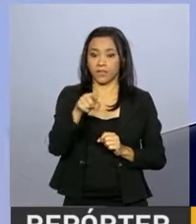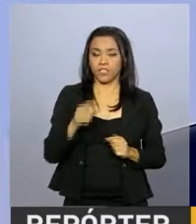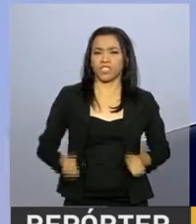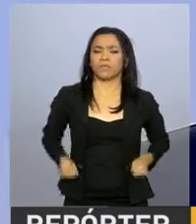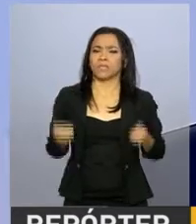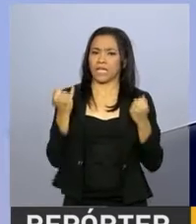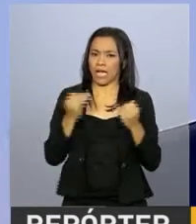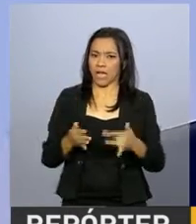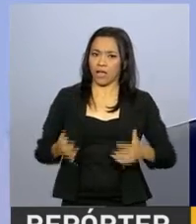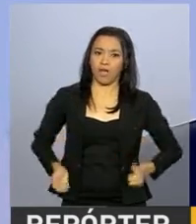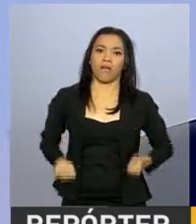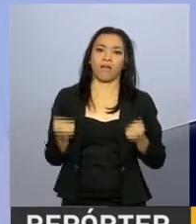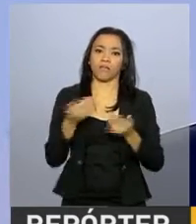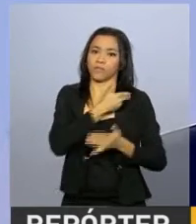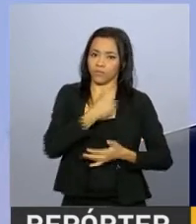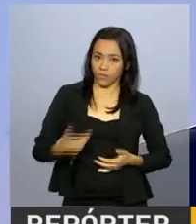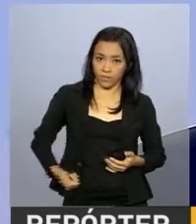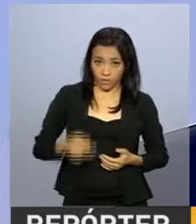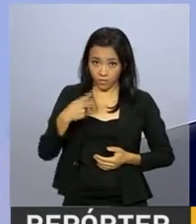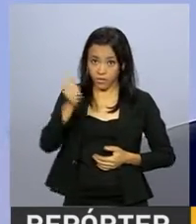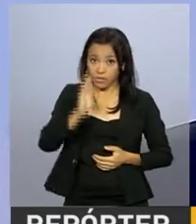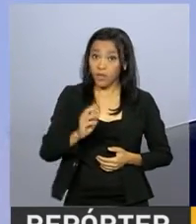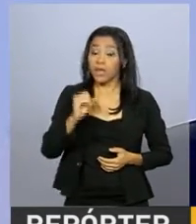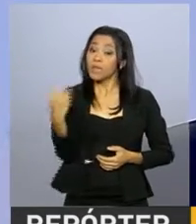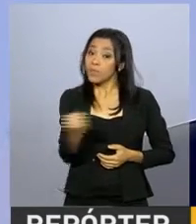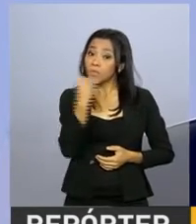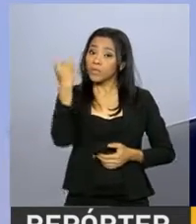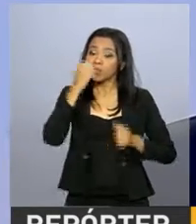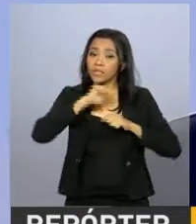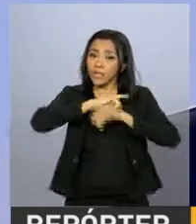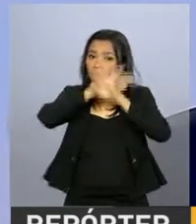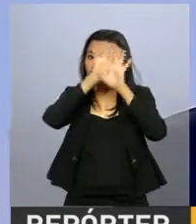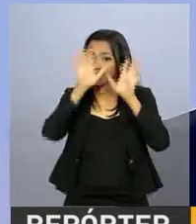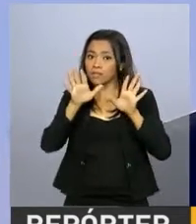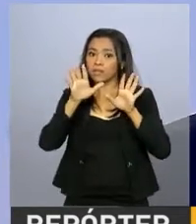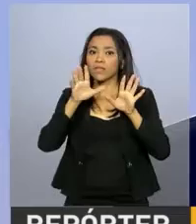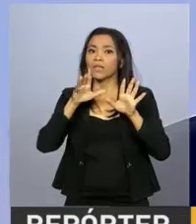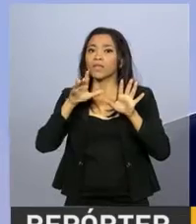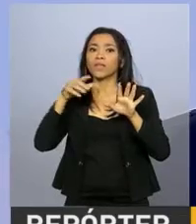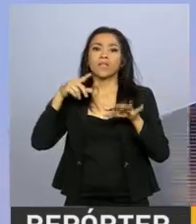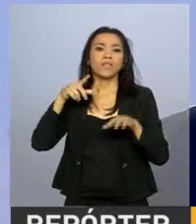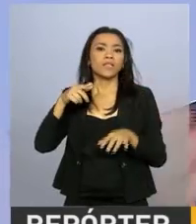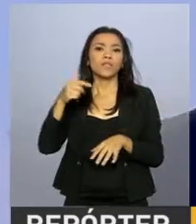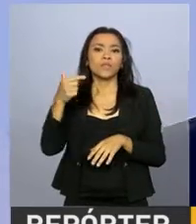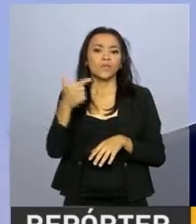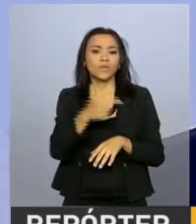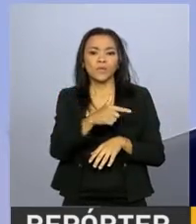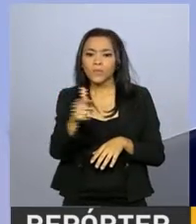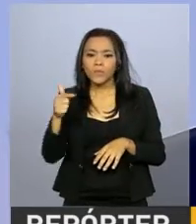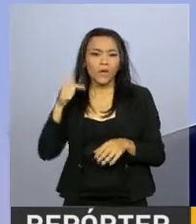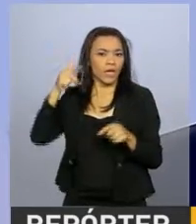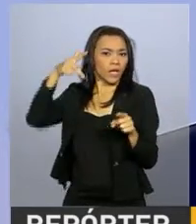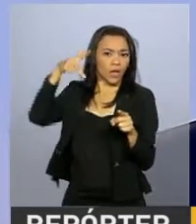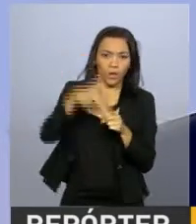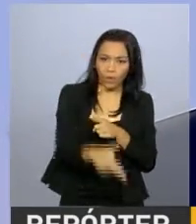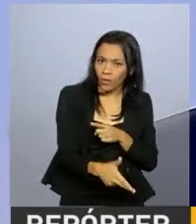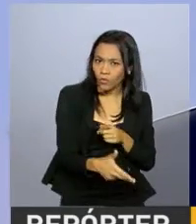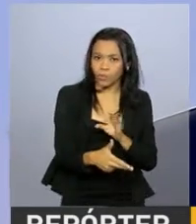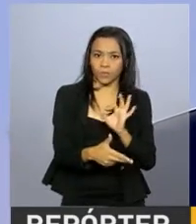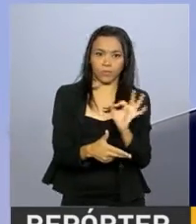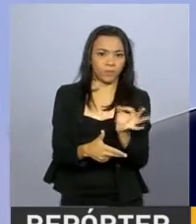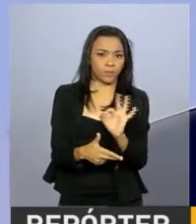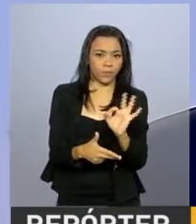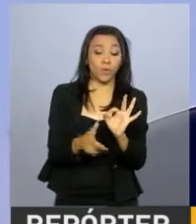públicos em primeiro lugar é importante esclarecer e definir que não é um corte com a corte o que nós estamos